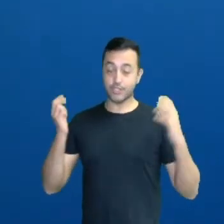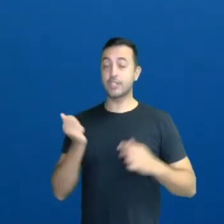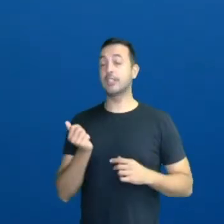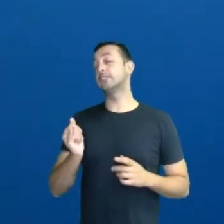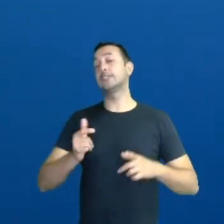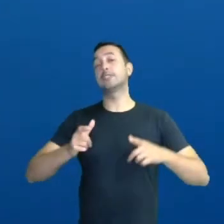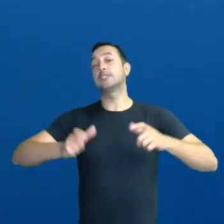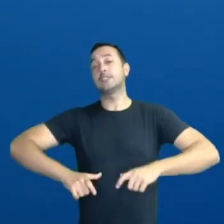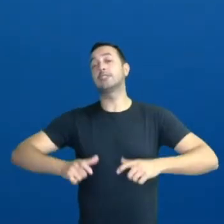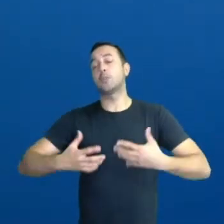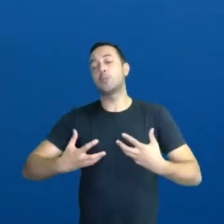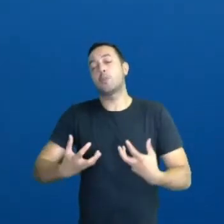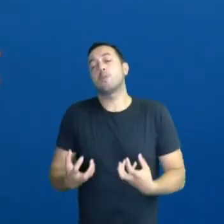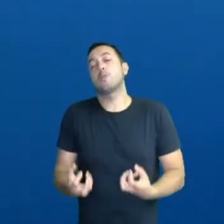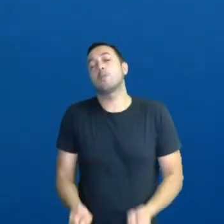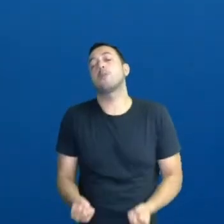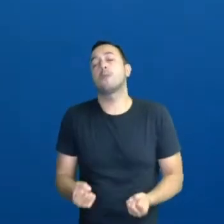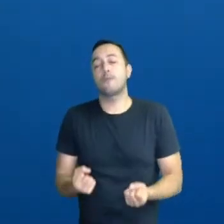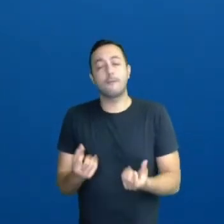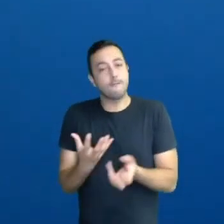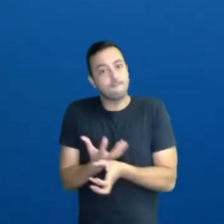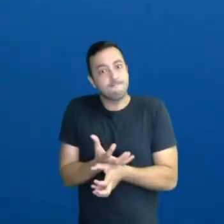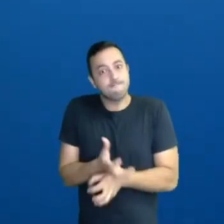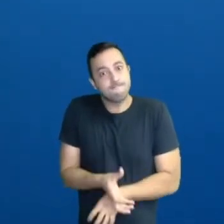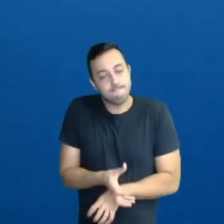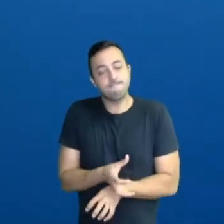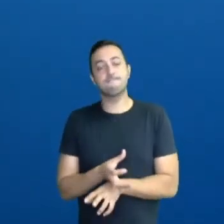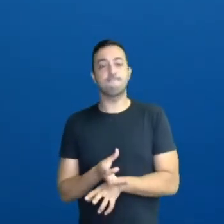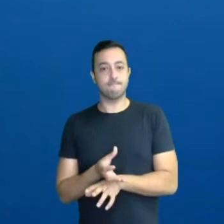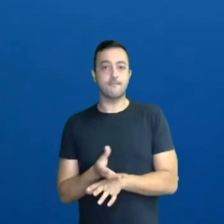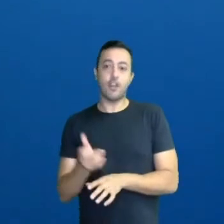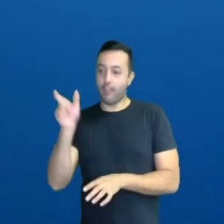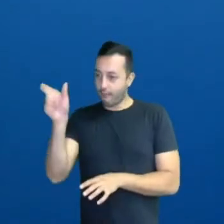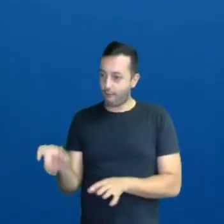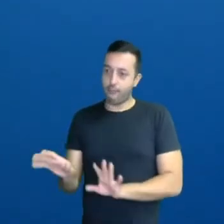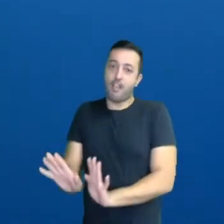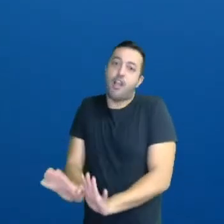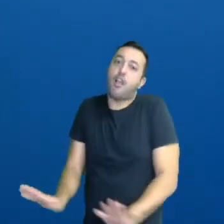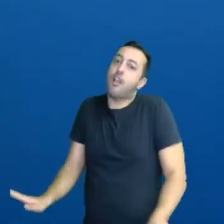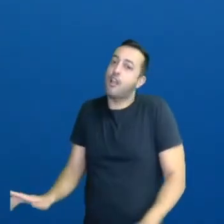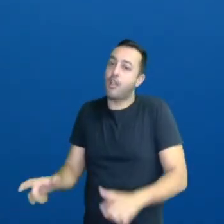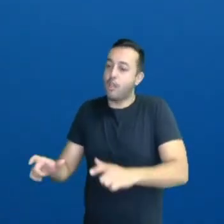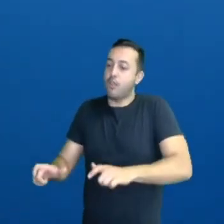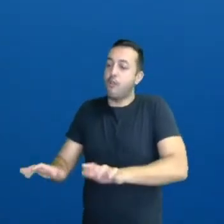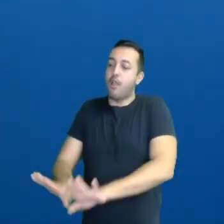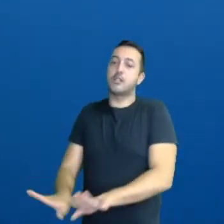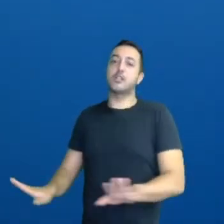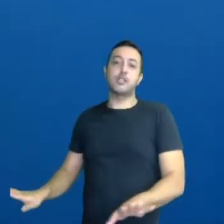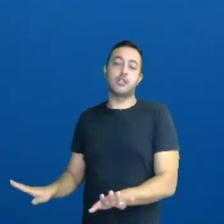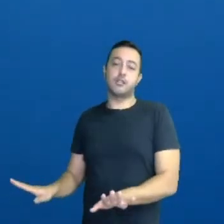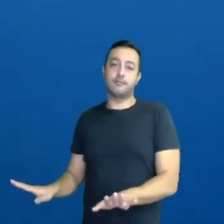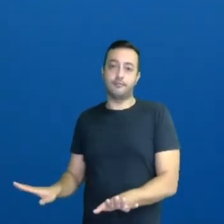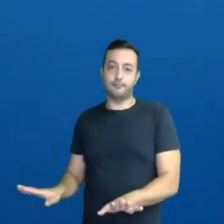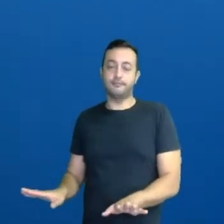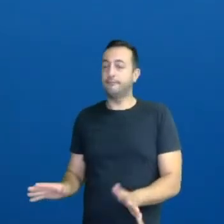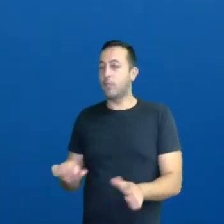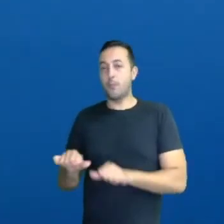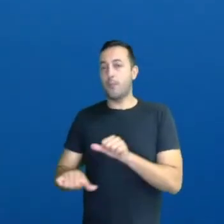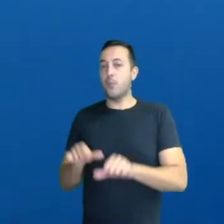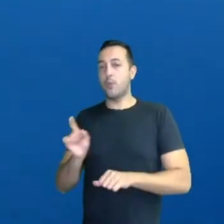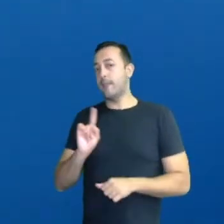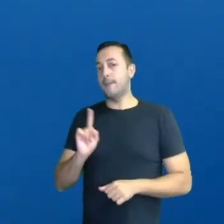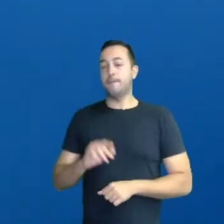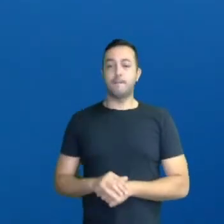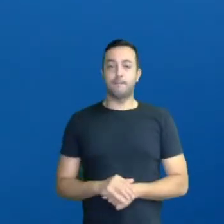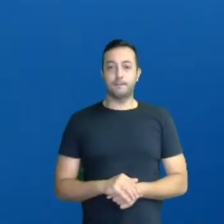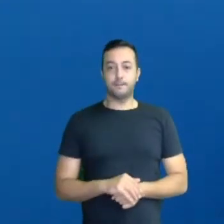é uma região seca, muito seca, então, aquela ali é a personalidade daquele local. Isso aí, ó, não muda, tá